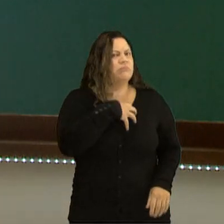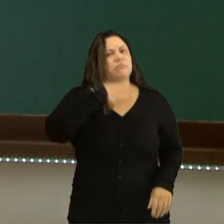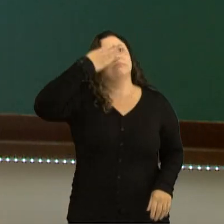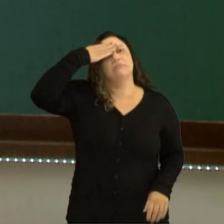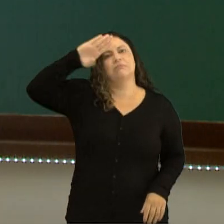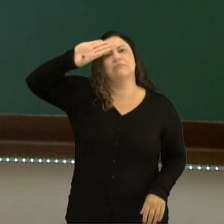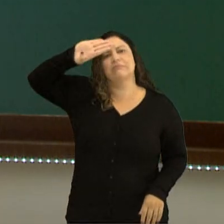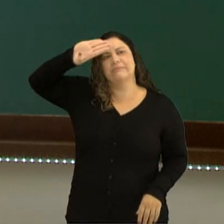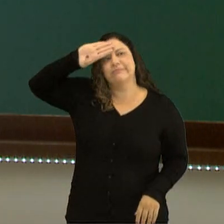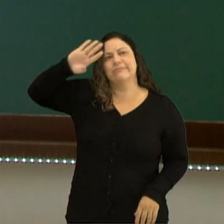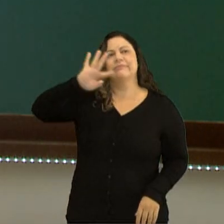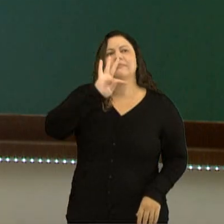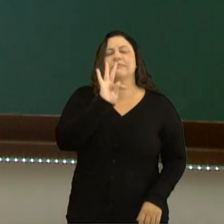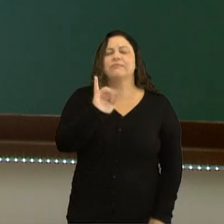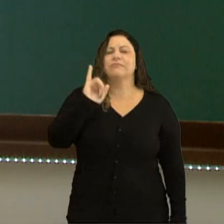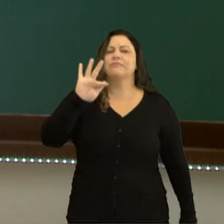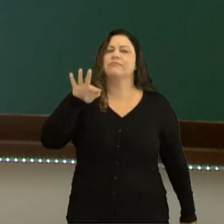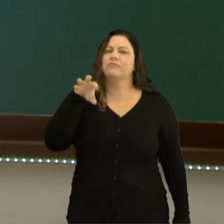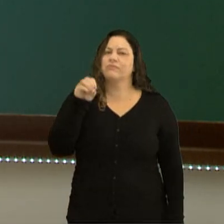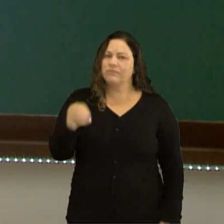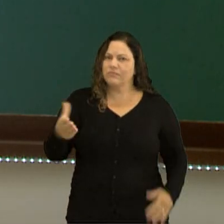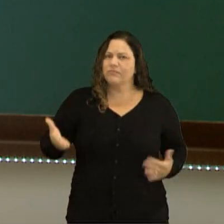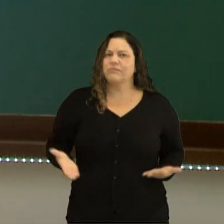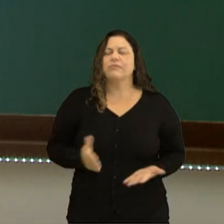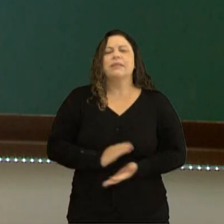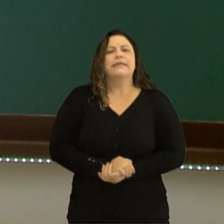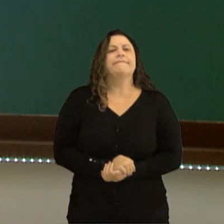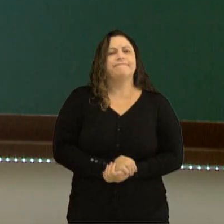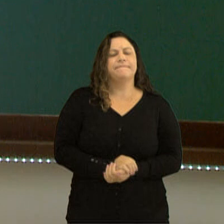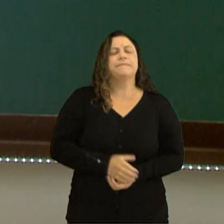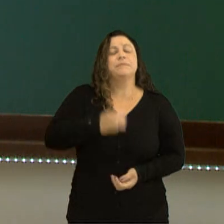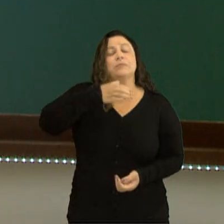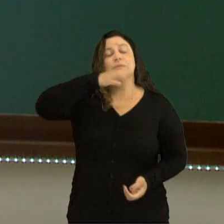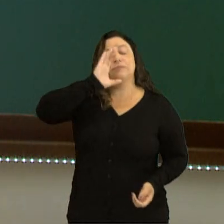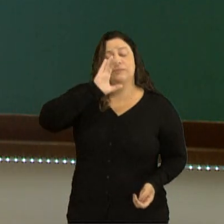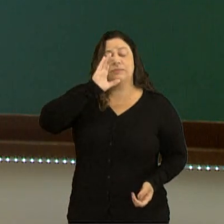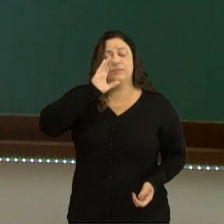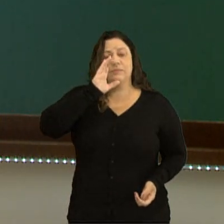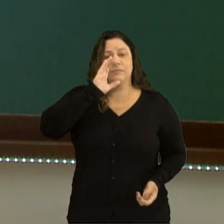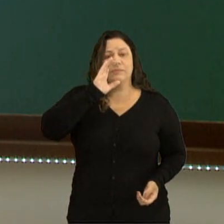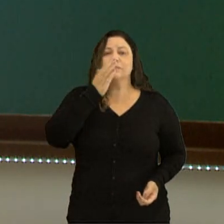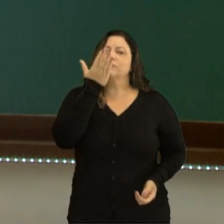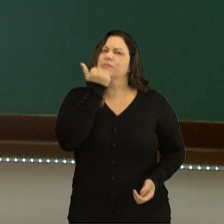tifoide? Após a ingestão de água ou de alimentos contaminados pela bactéria,